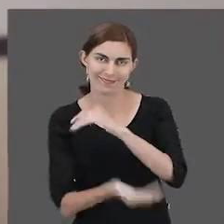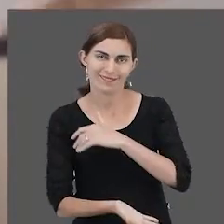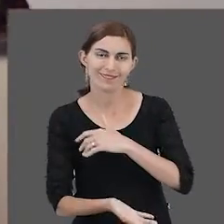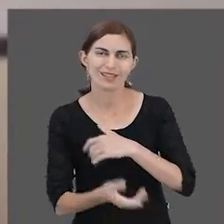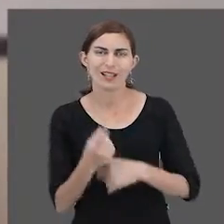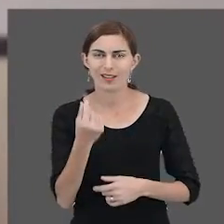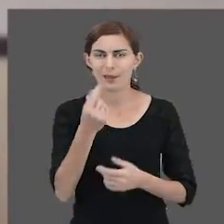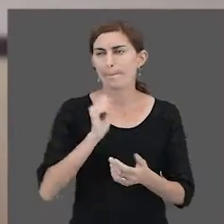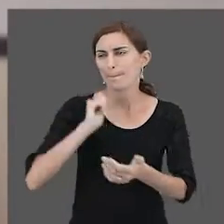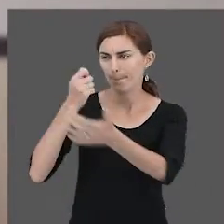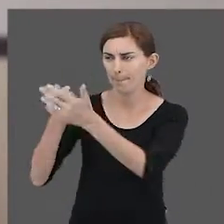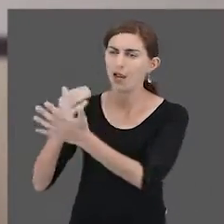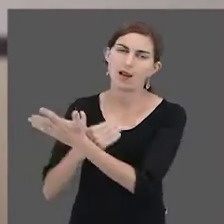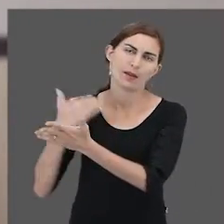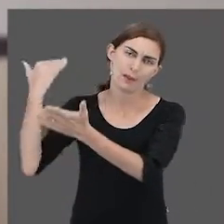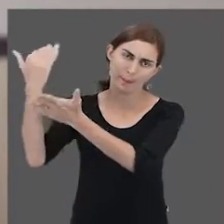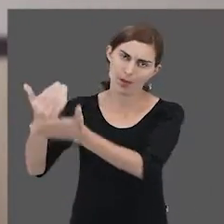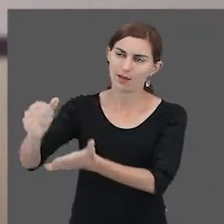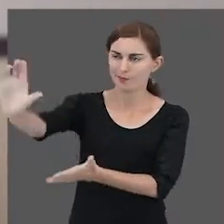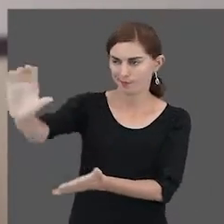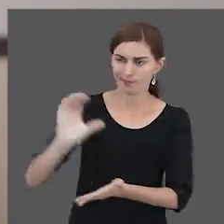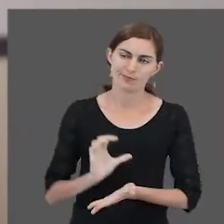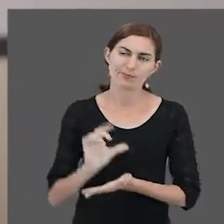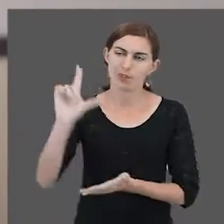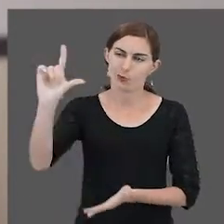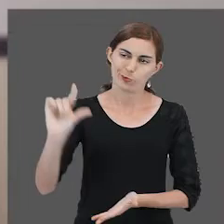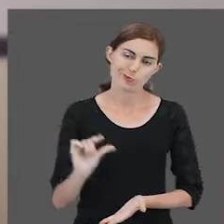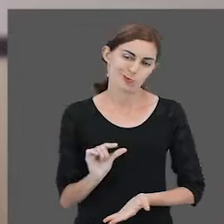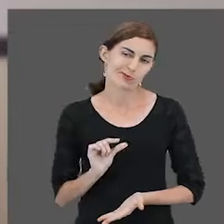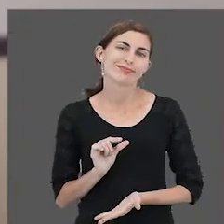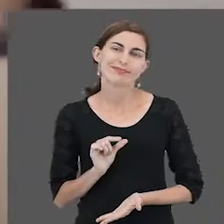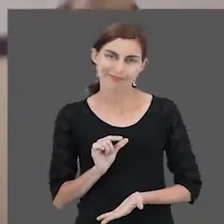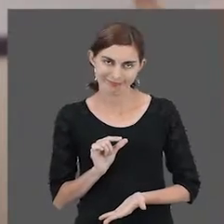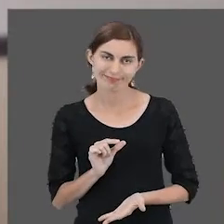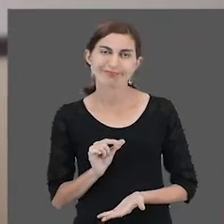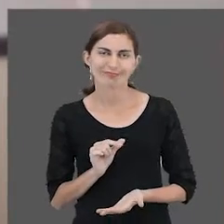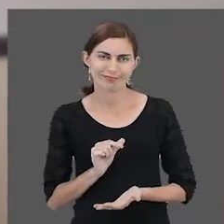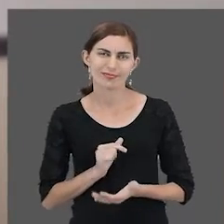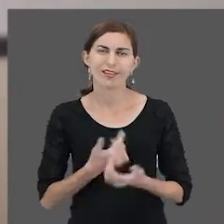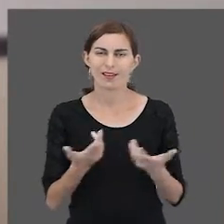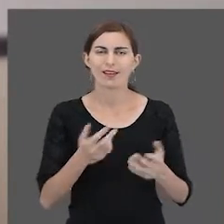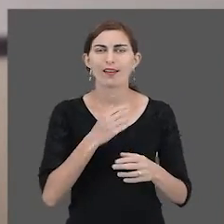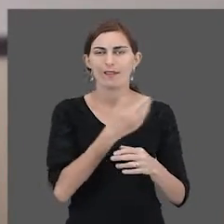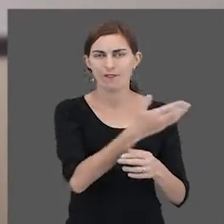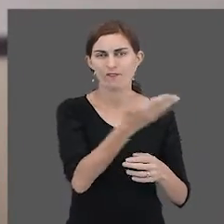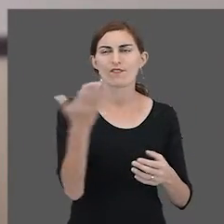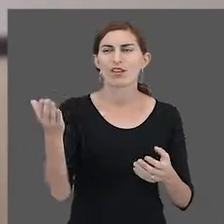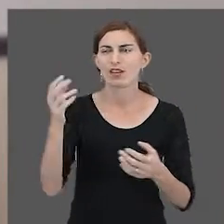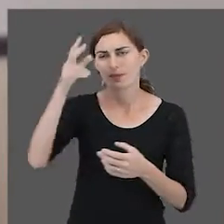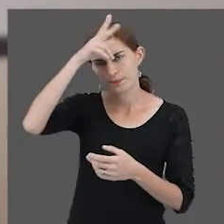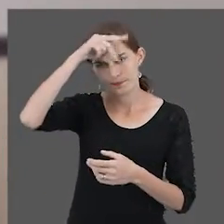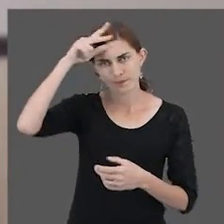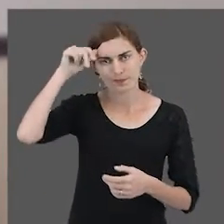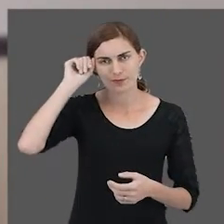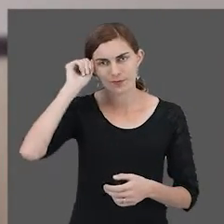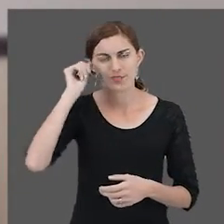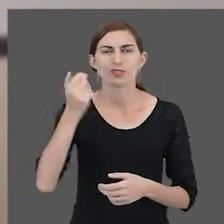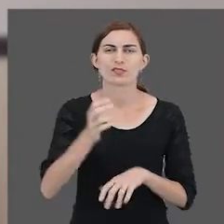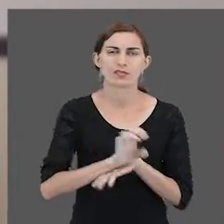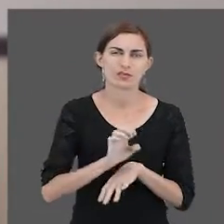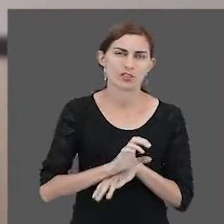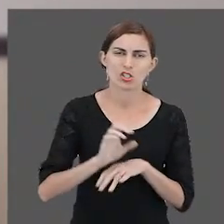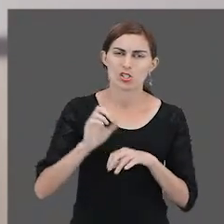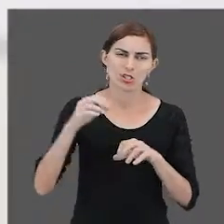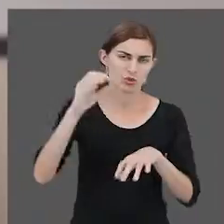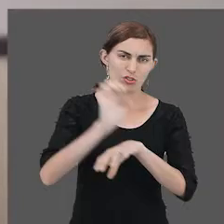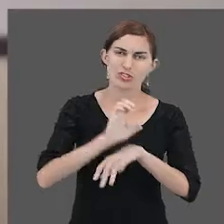ele contribuiu, o que ele recebe de volta, de 1 bilhão e pouco. Não é perda, né? É um recurso que vai para os municípios, mas não fica na